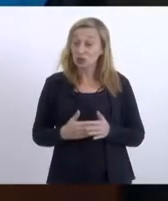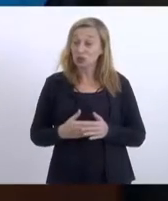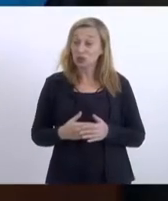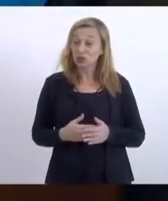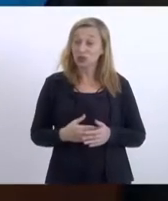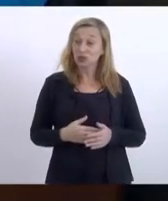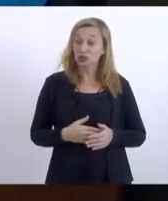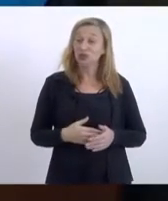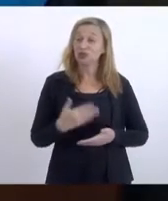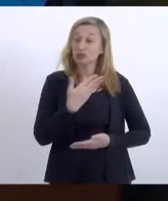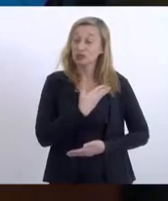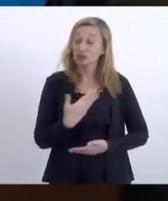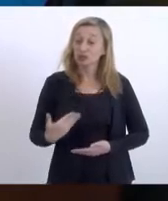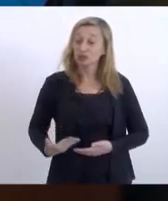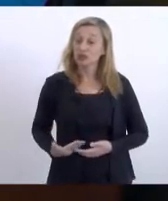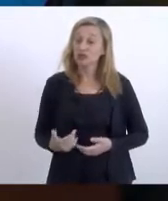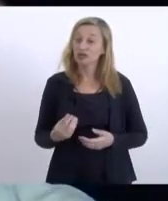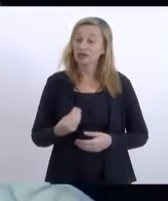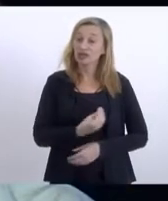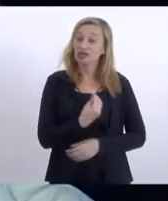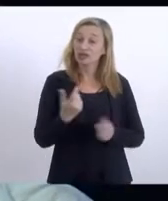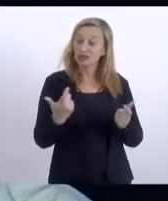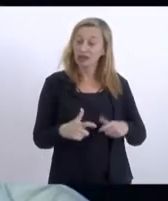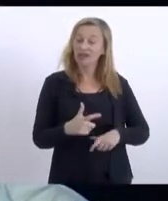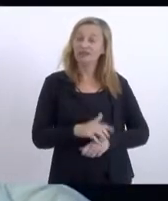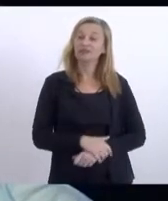aqui presentes.